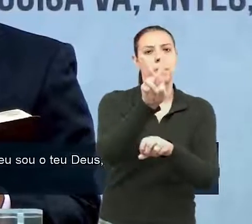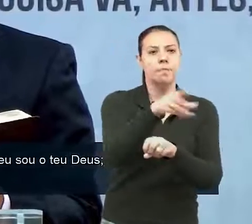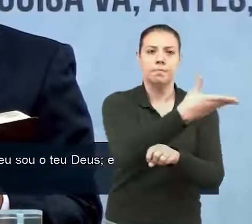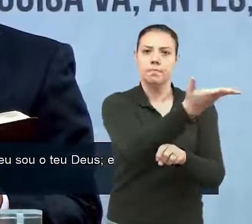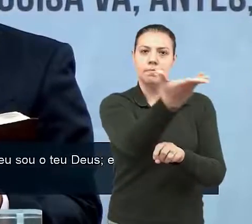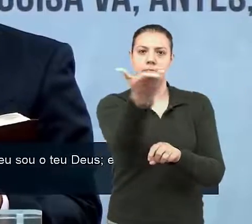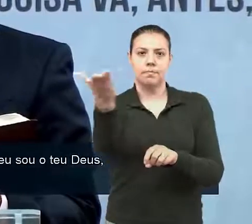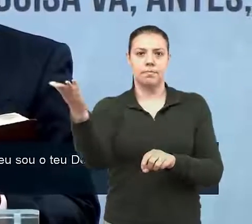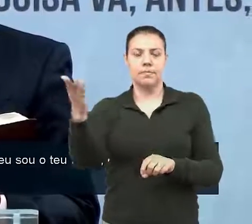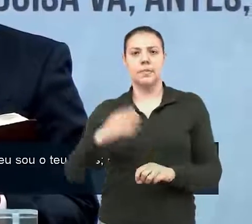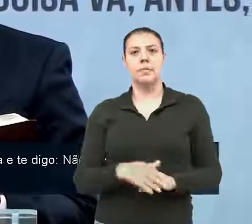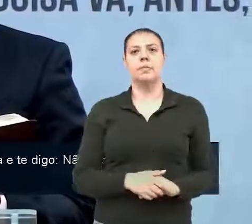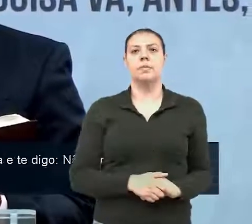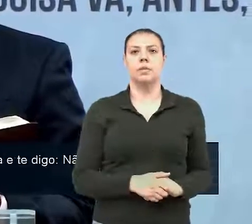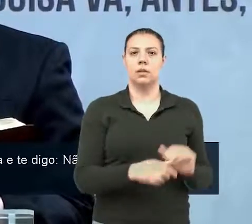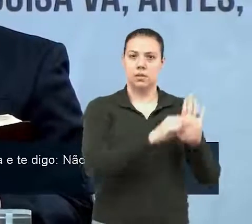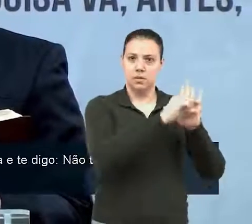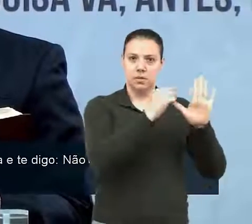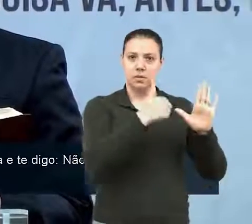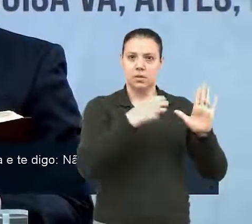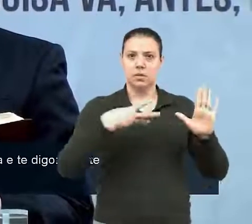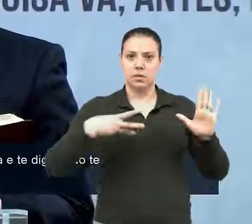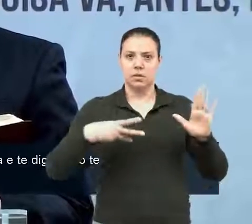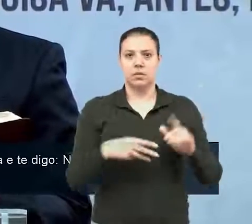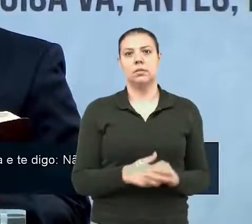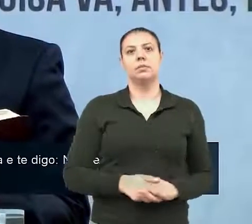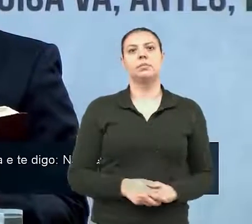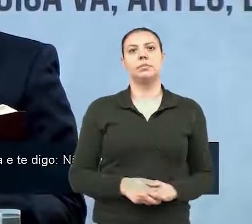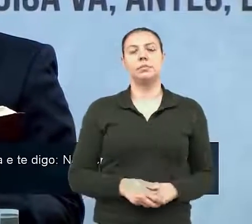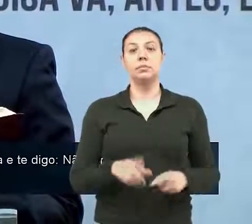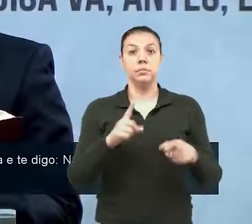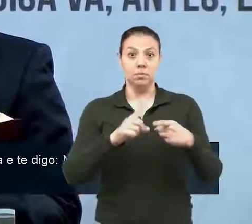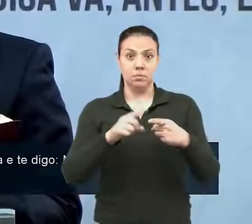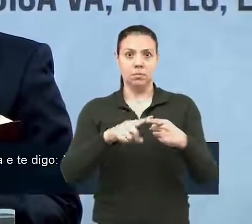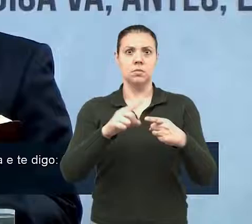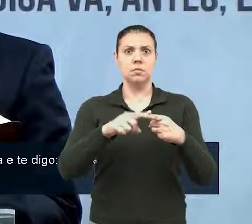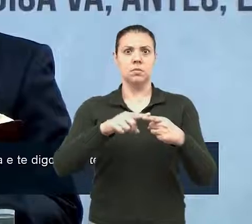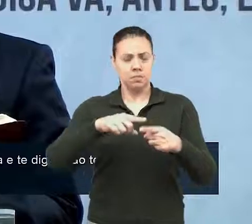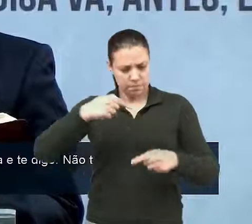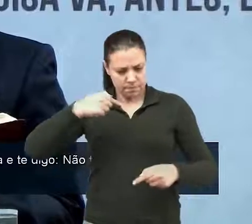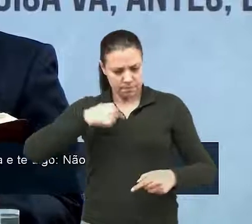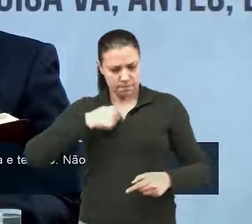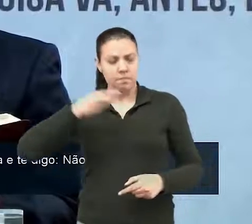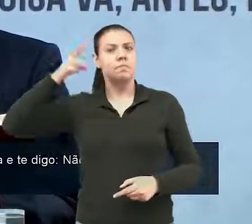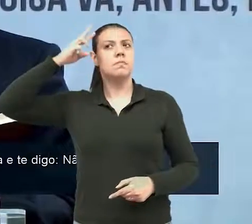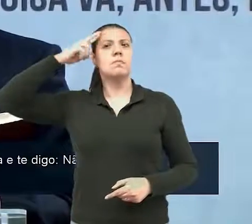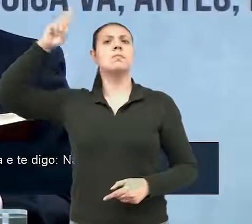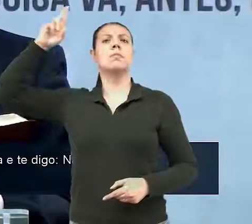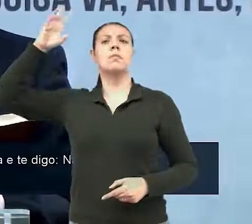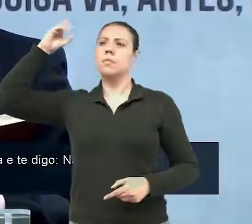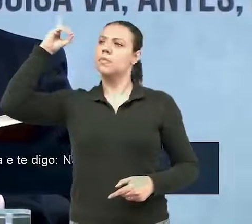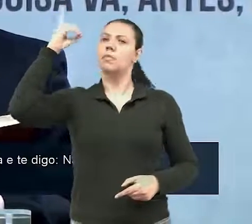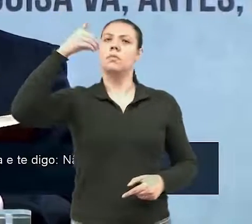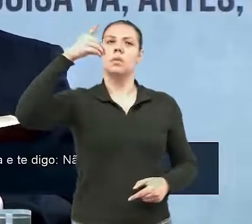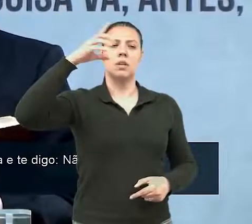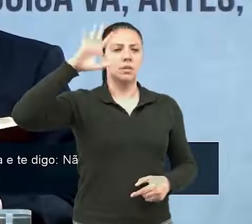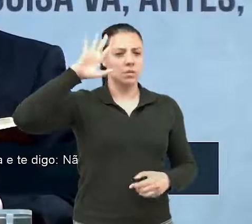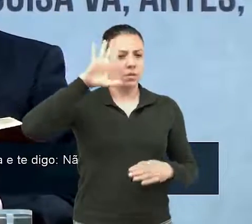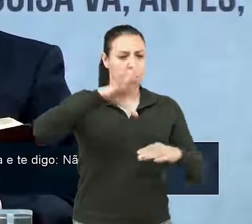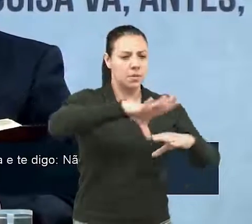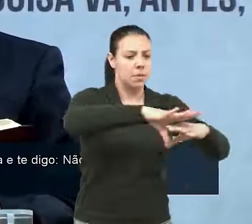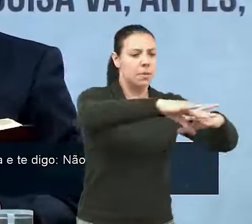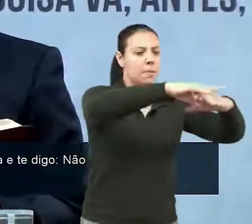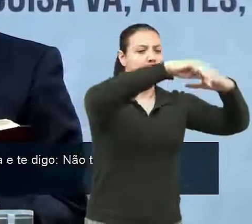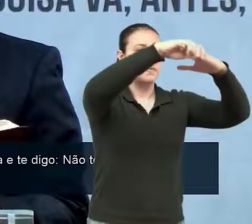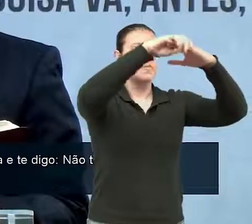Versículo 13. Porque eu, o Senhor, teu Deus, te tomo pela tua mão